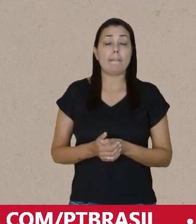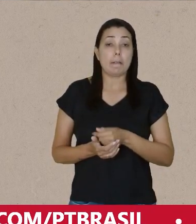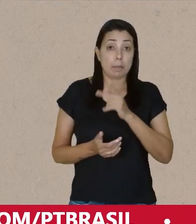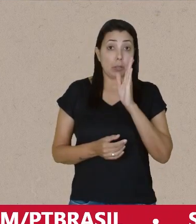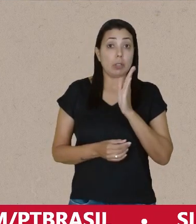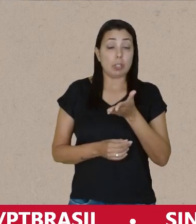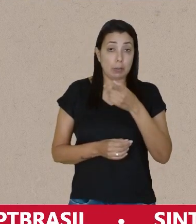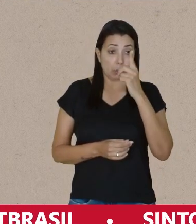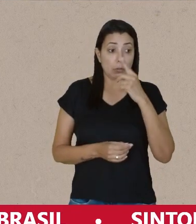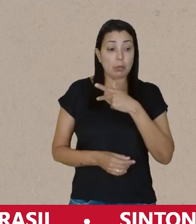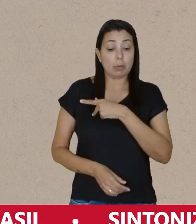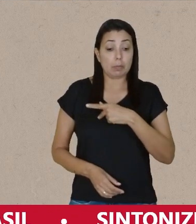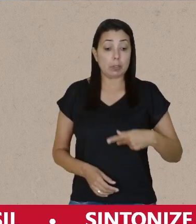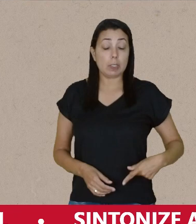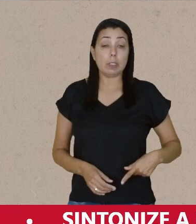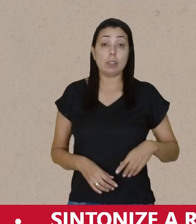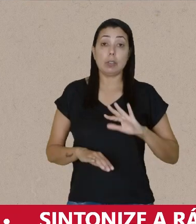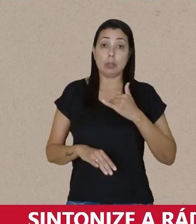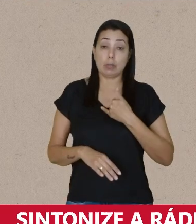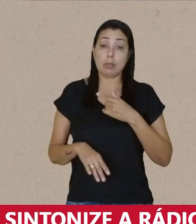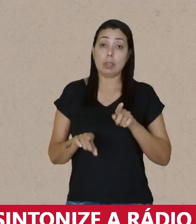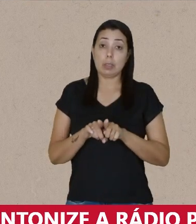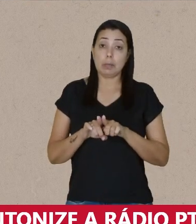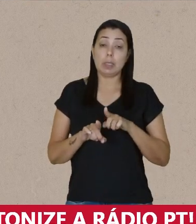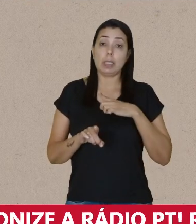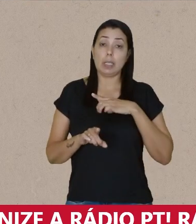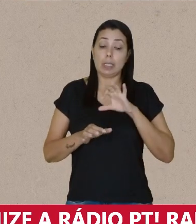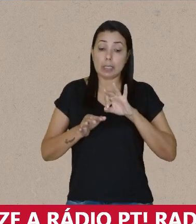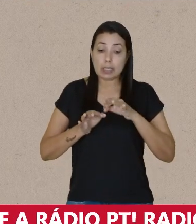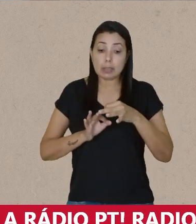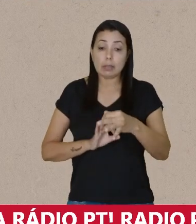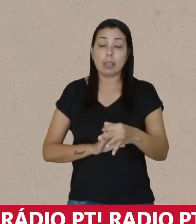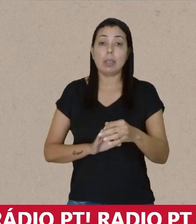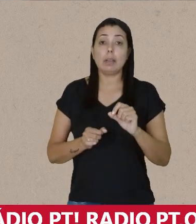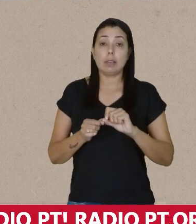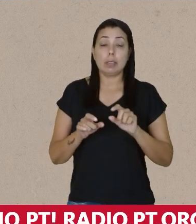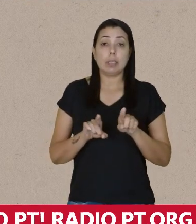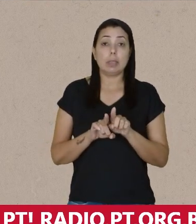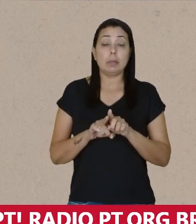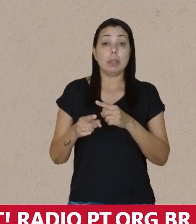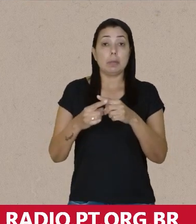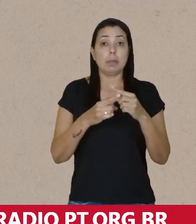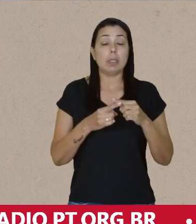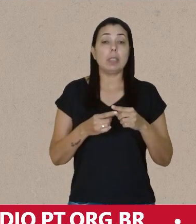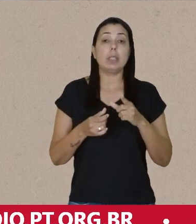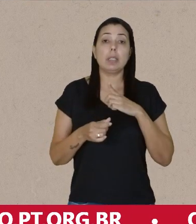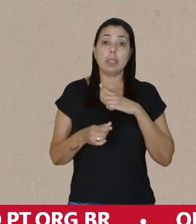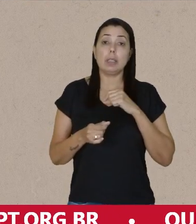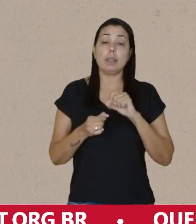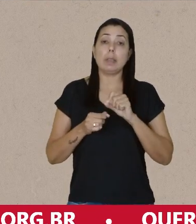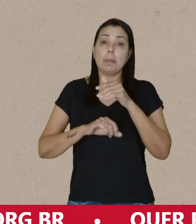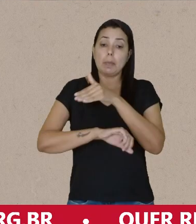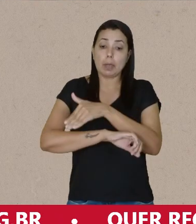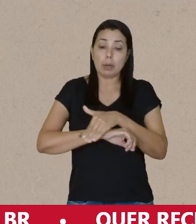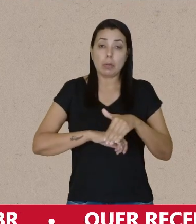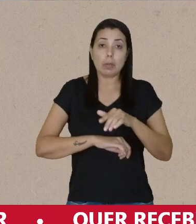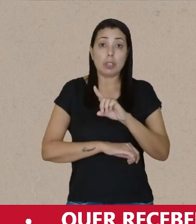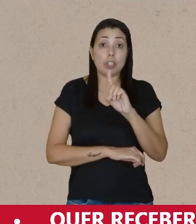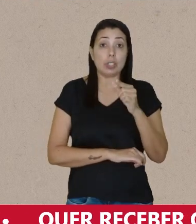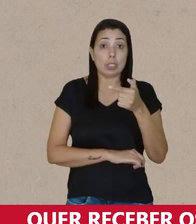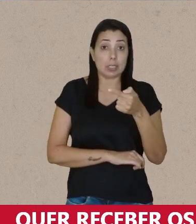já foi presidente. Então nós também temos que intensificar e mobilizar. Por que nós temos que ir para as ruas dia 7 de